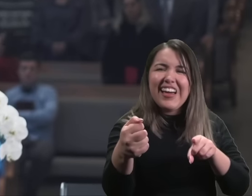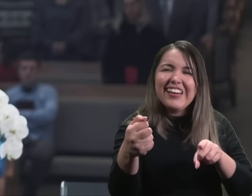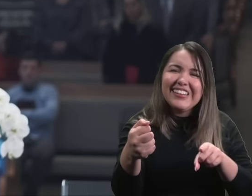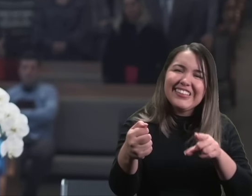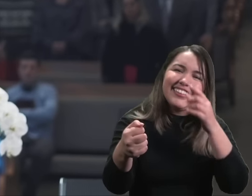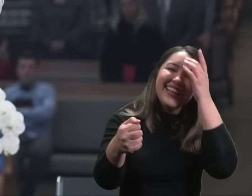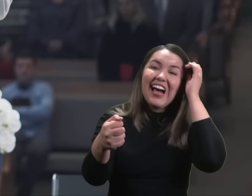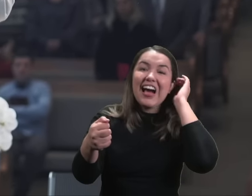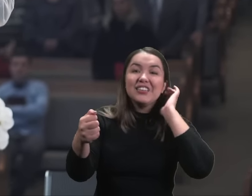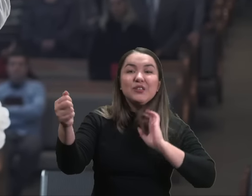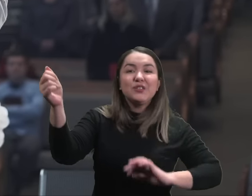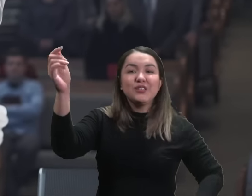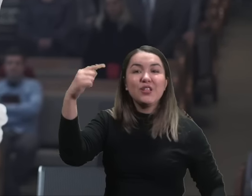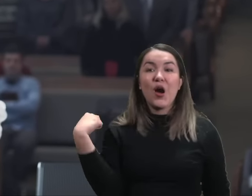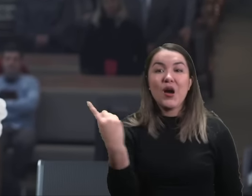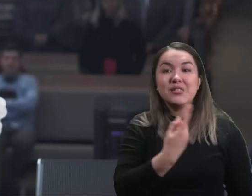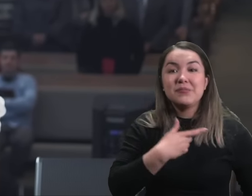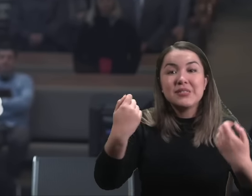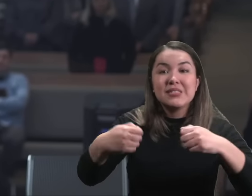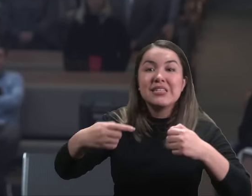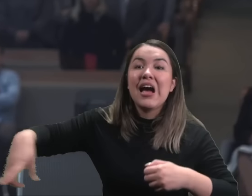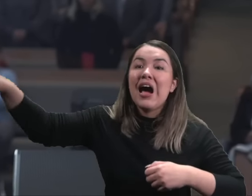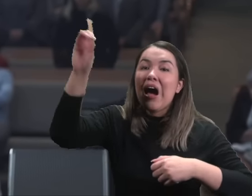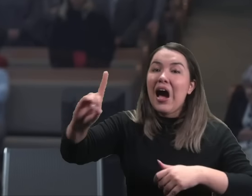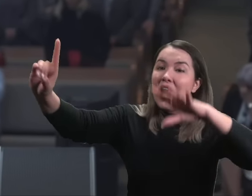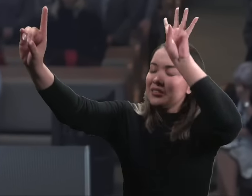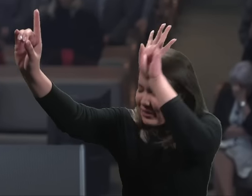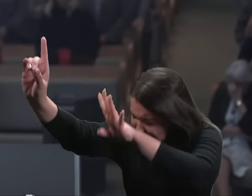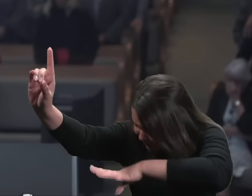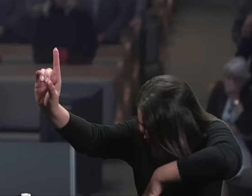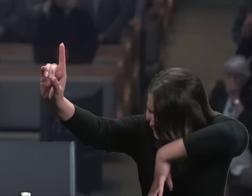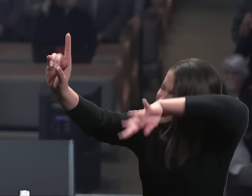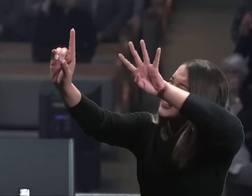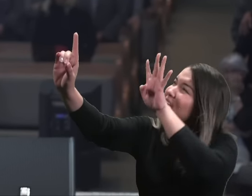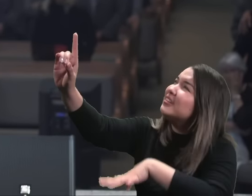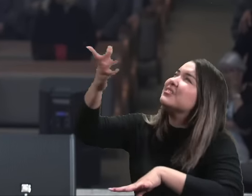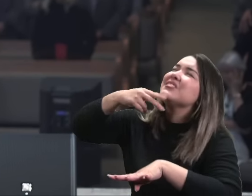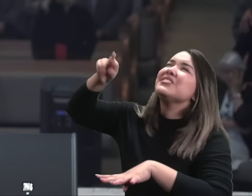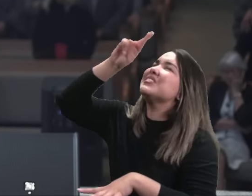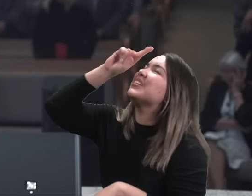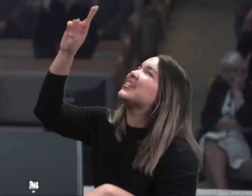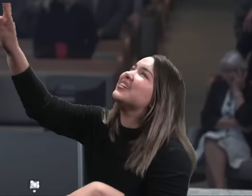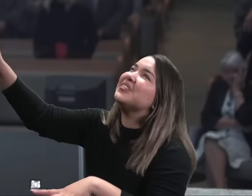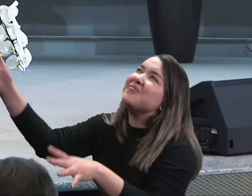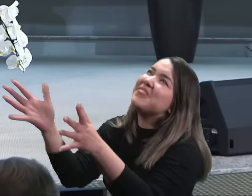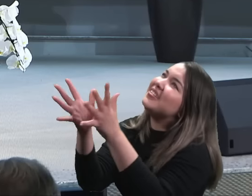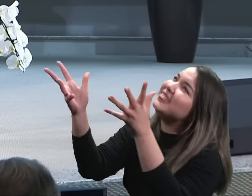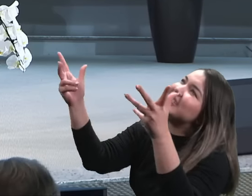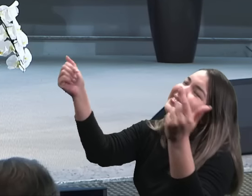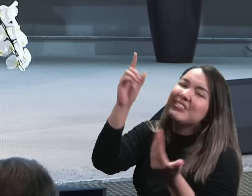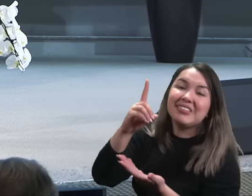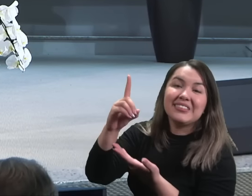vencer adorai o senhor grande